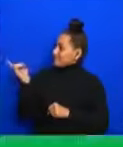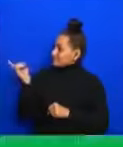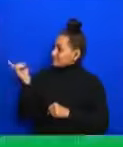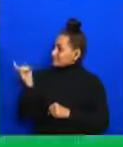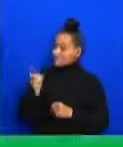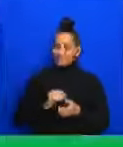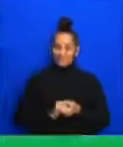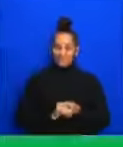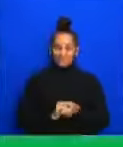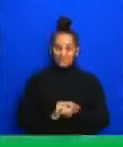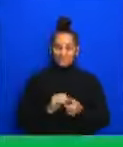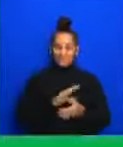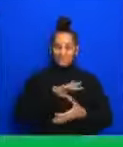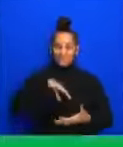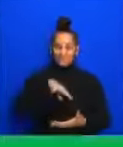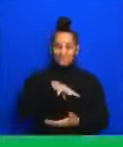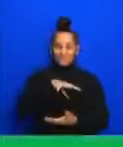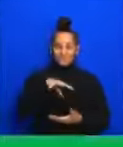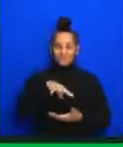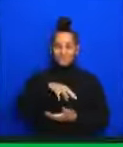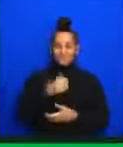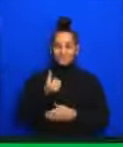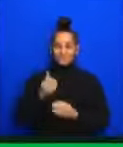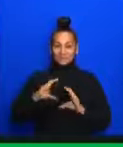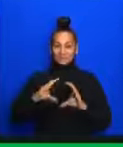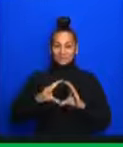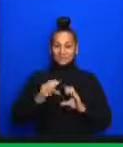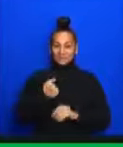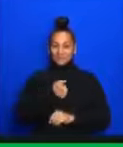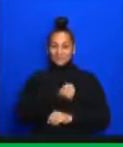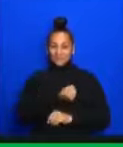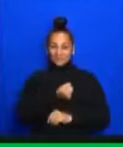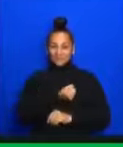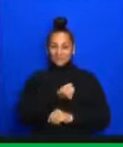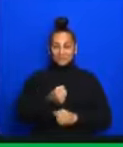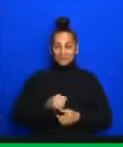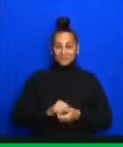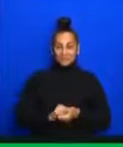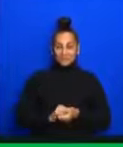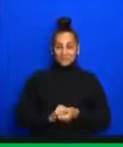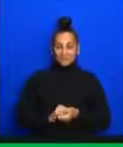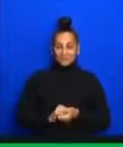Valendo! Globo girando com 60 números.